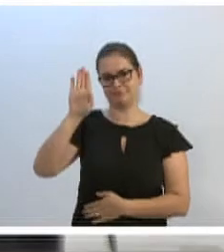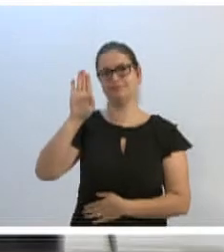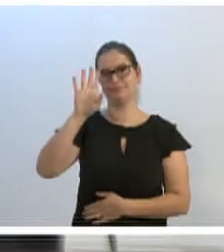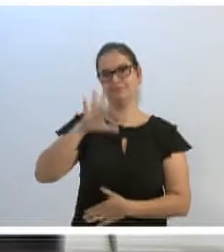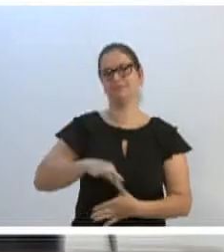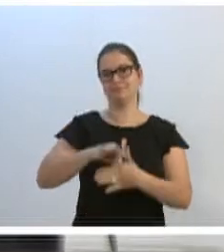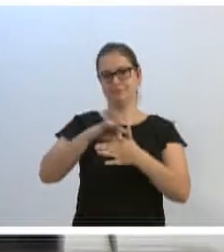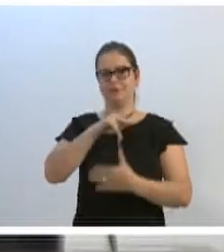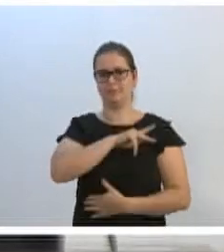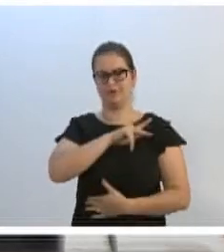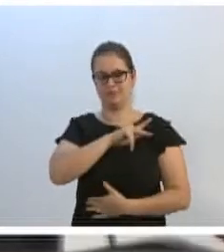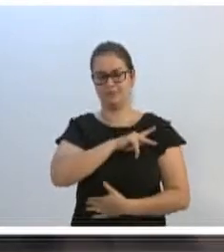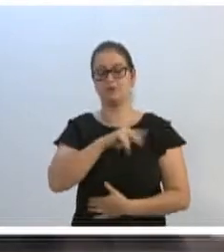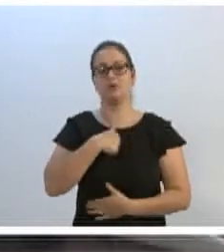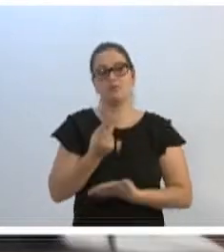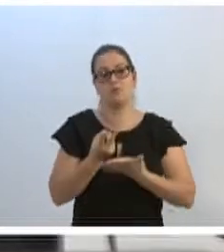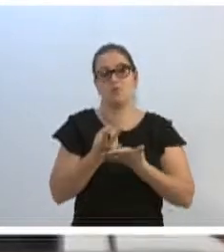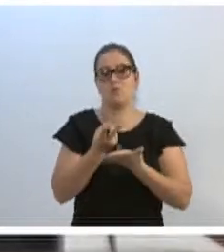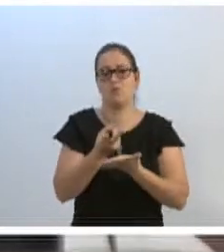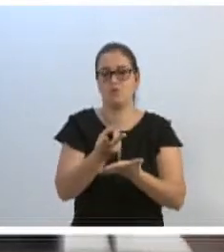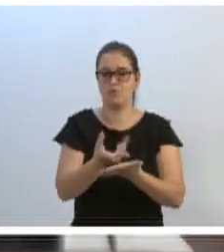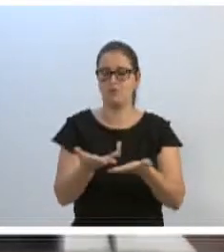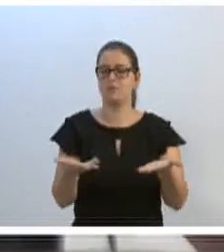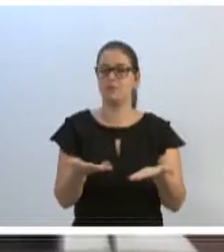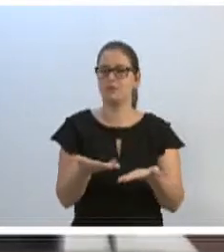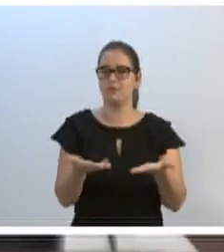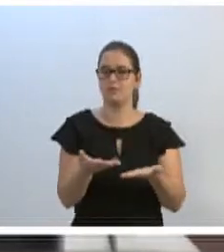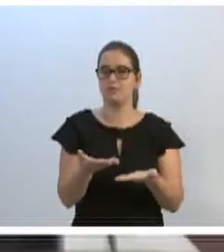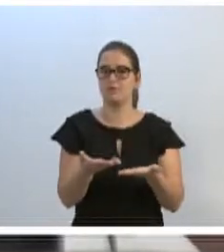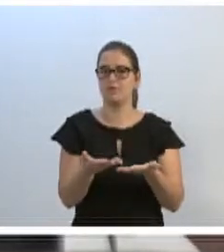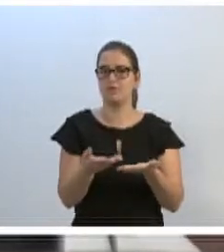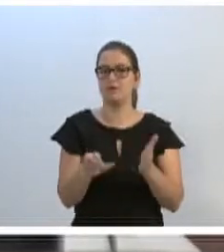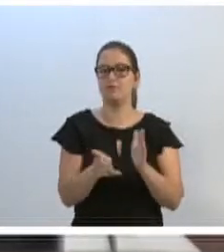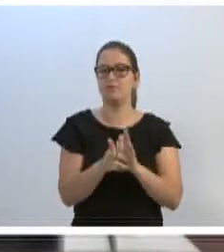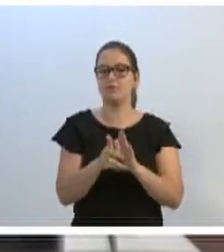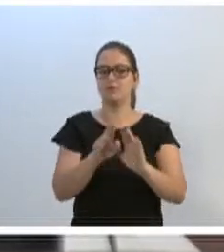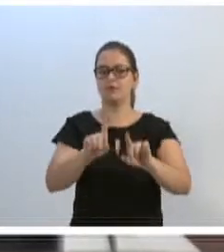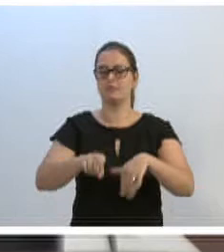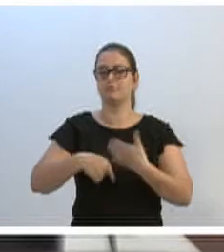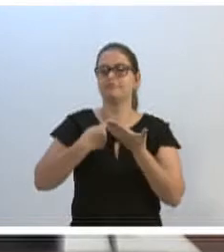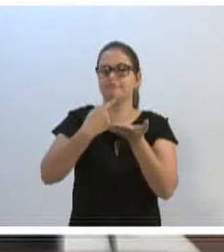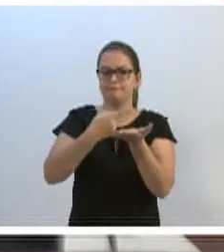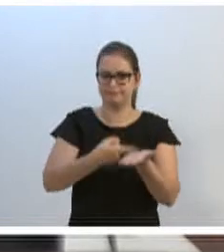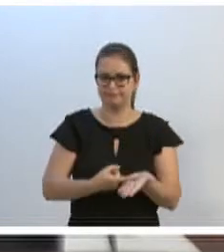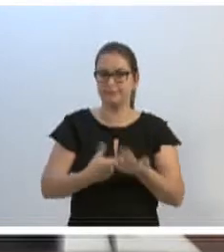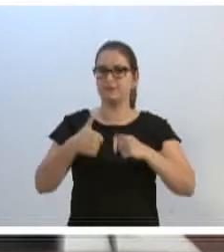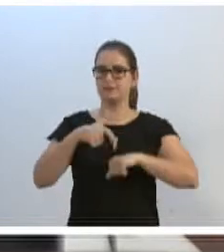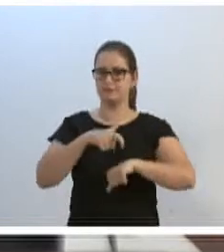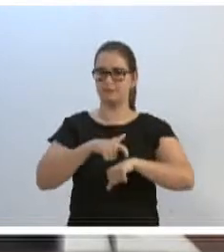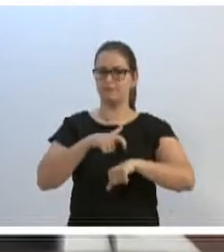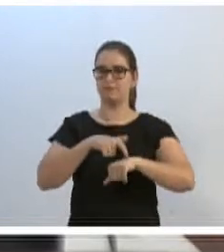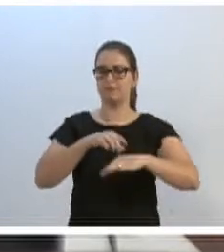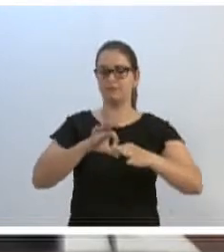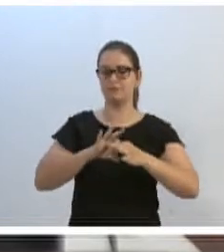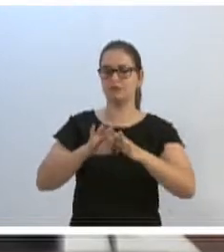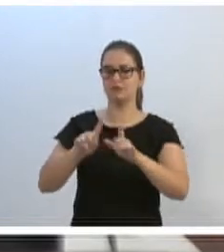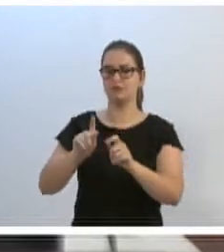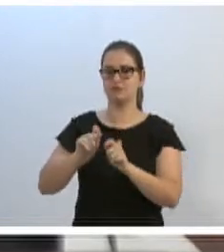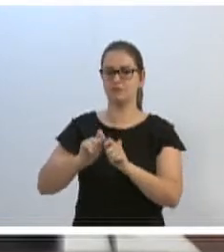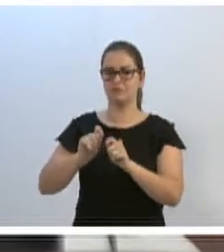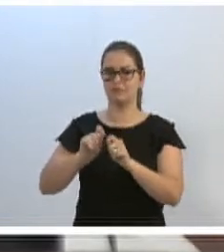dar sequência à reunião ordinária. Então, neste momento, deixamos de